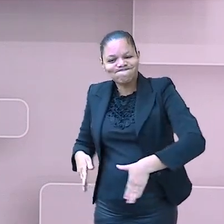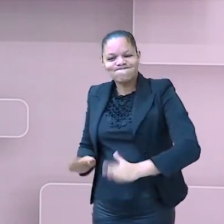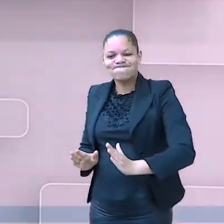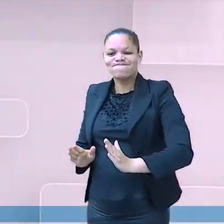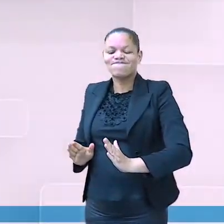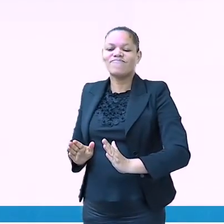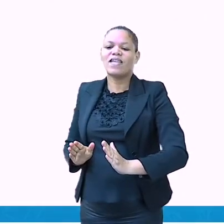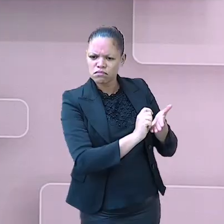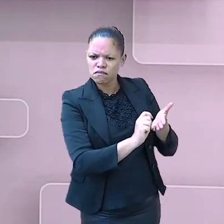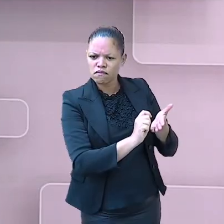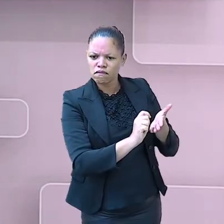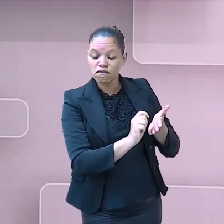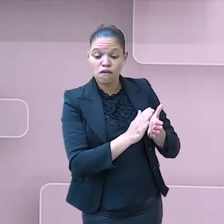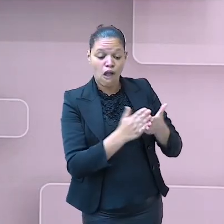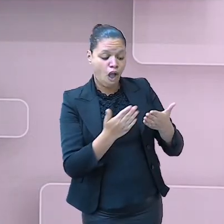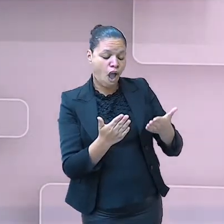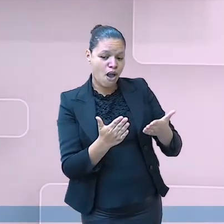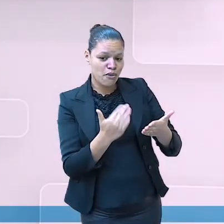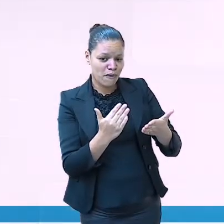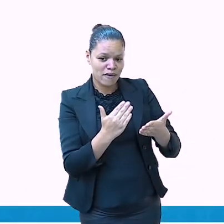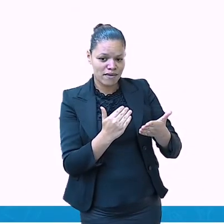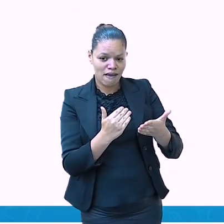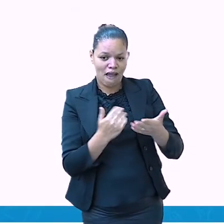vamos escrever?